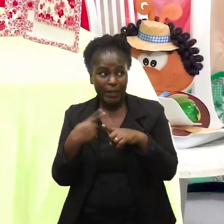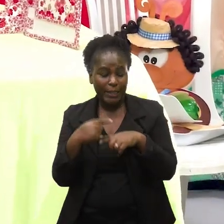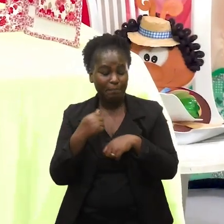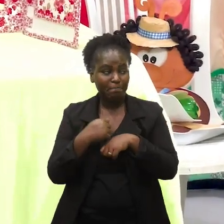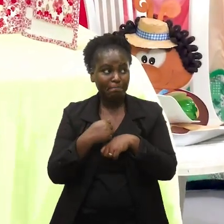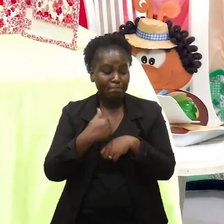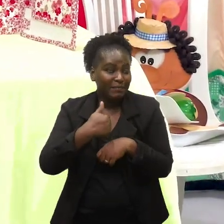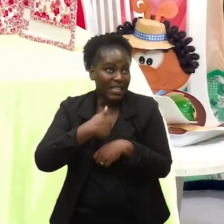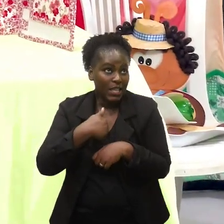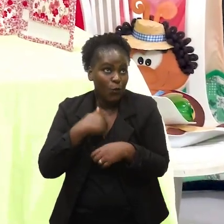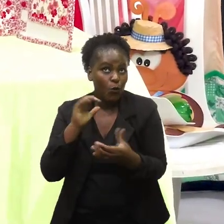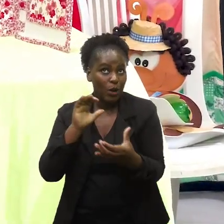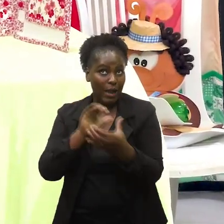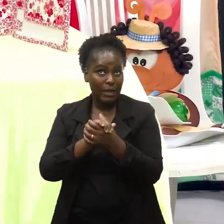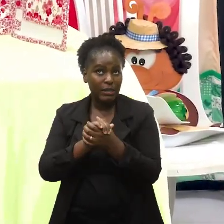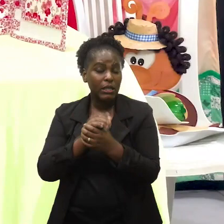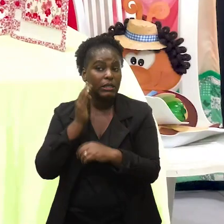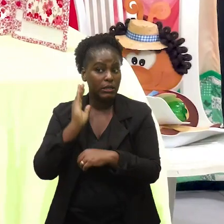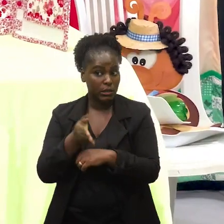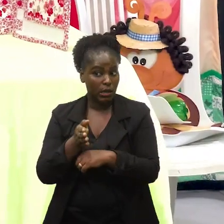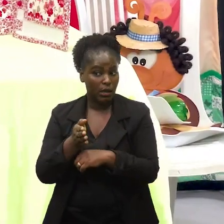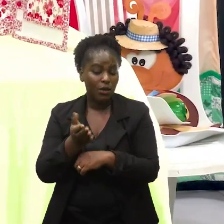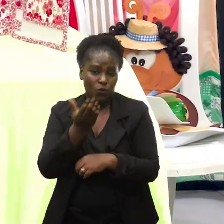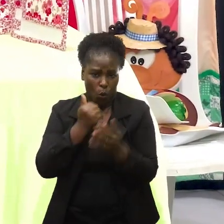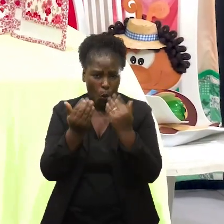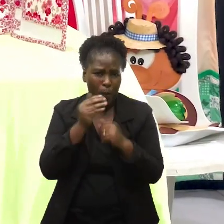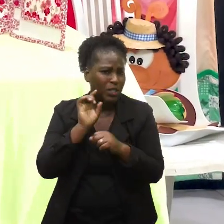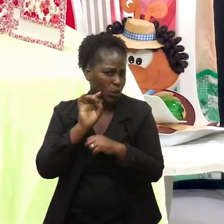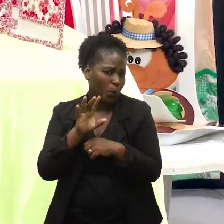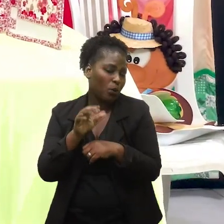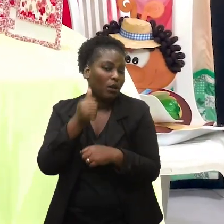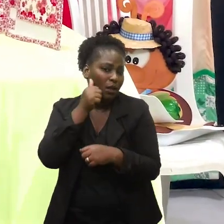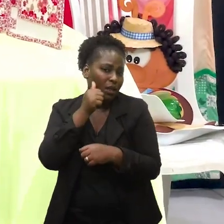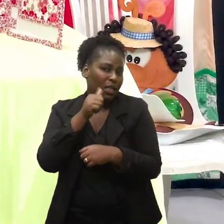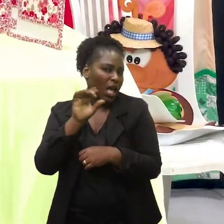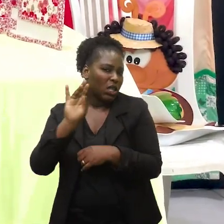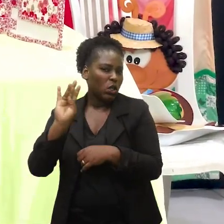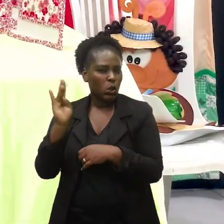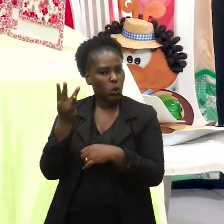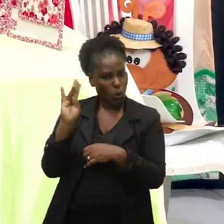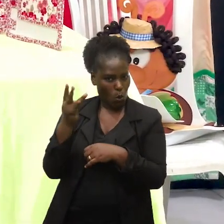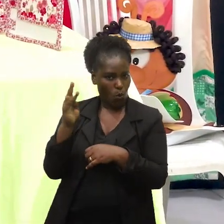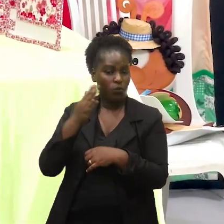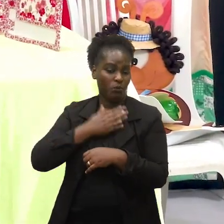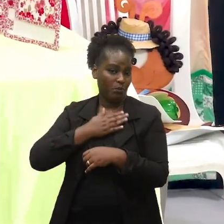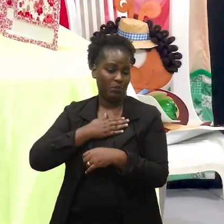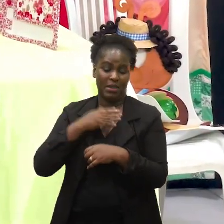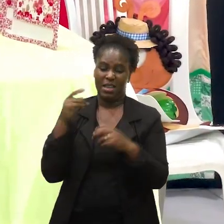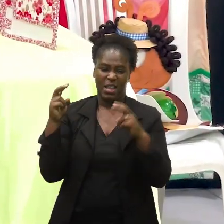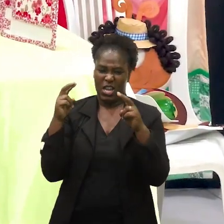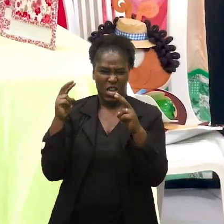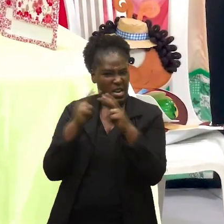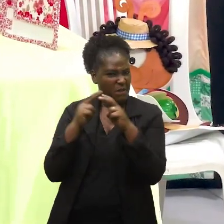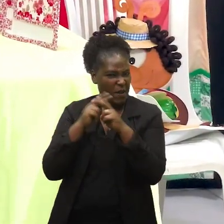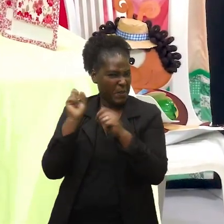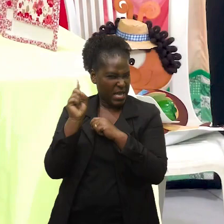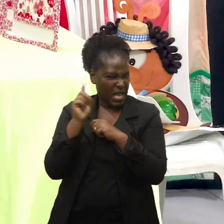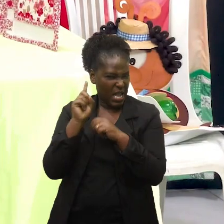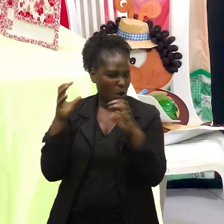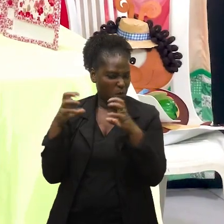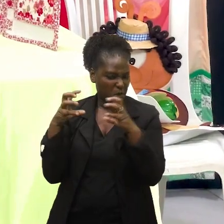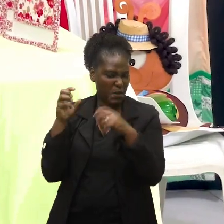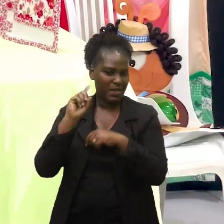nem vai brigar. Aí ele foi até a cozinha. Como ele era muito, muito,